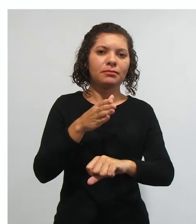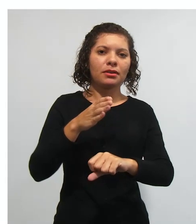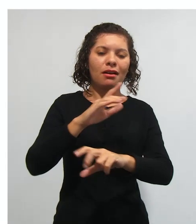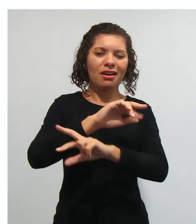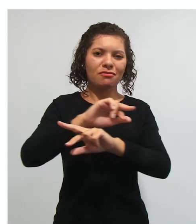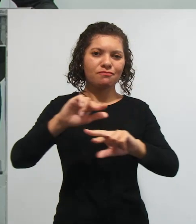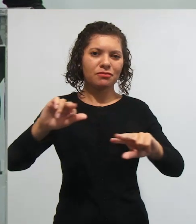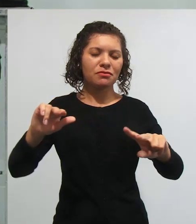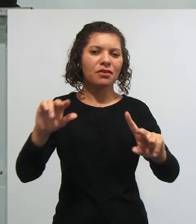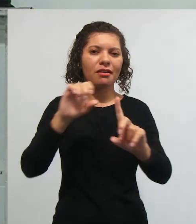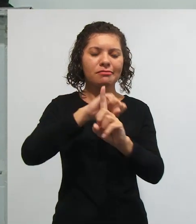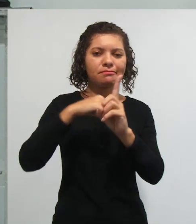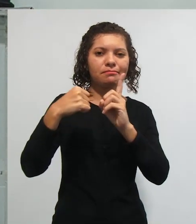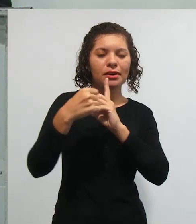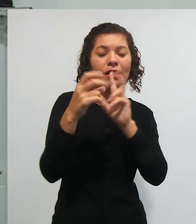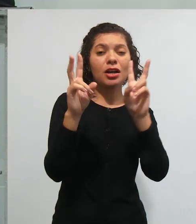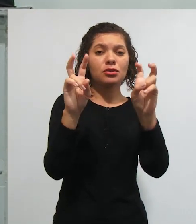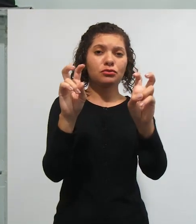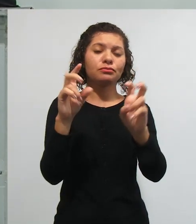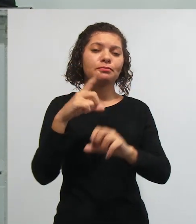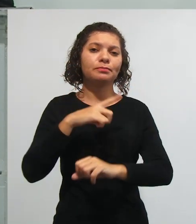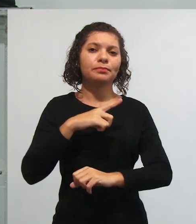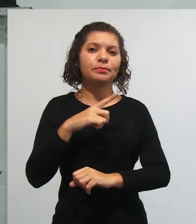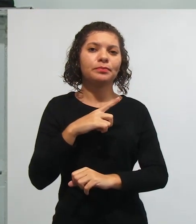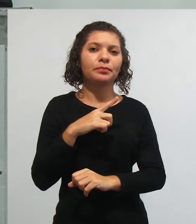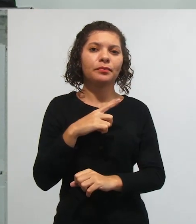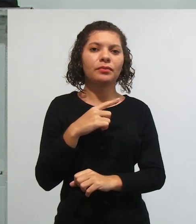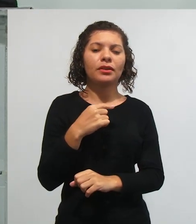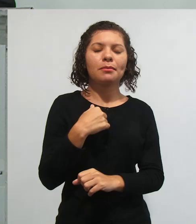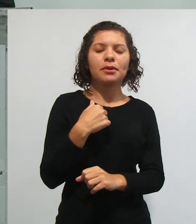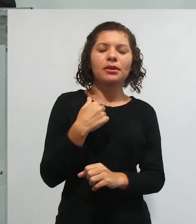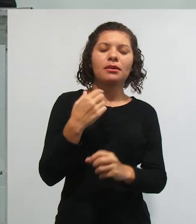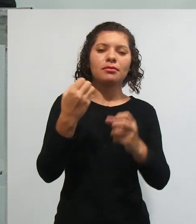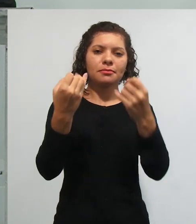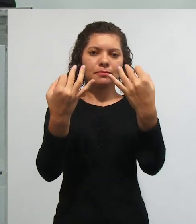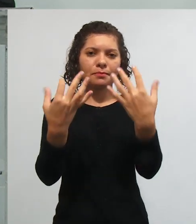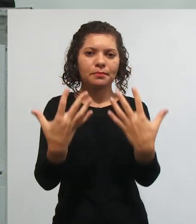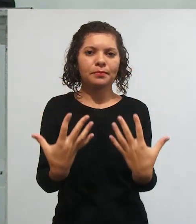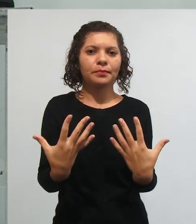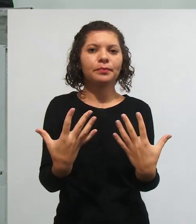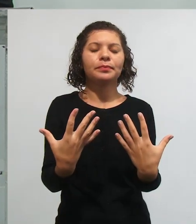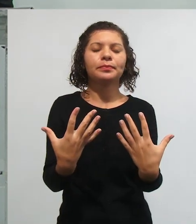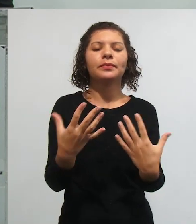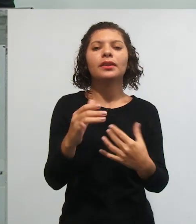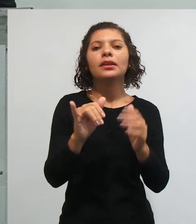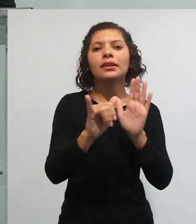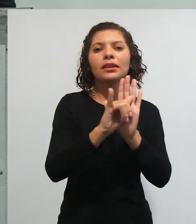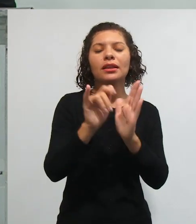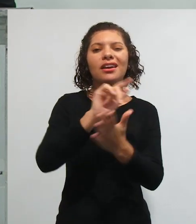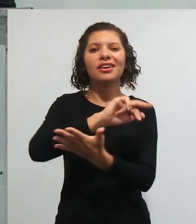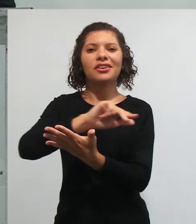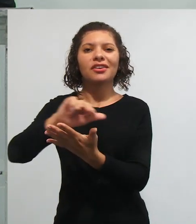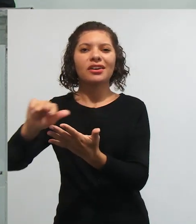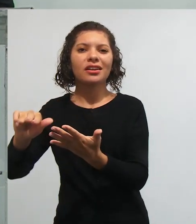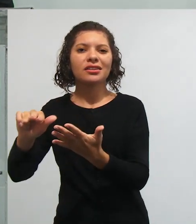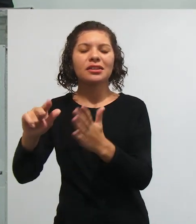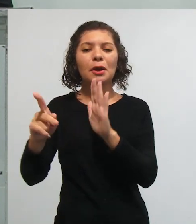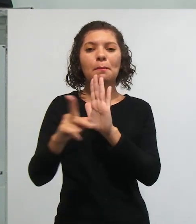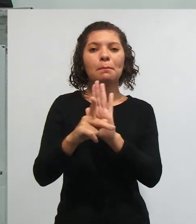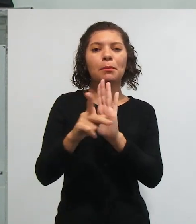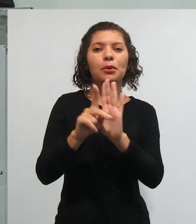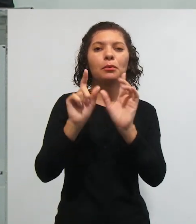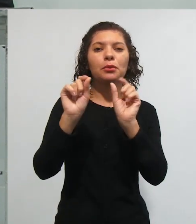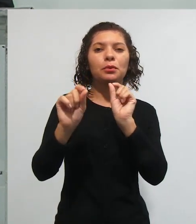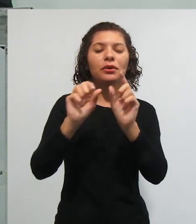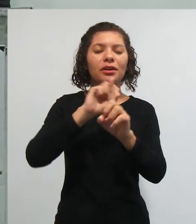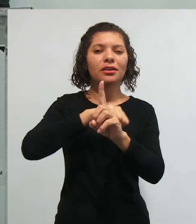volta aqui para mim quando eu falo que a identidade e a diferença não são produtos naturais elas eu estou dizendo